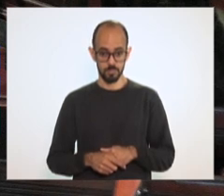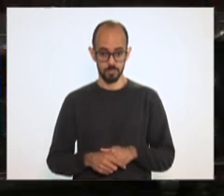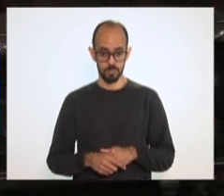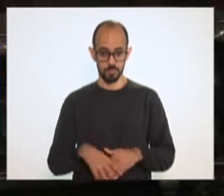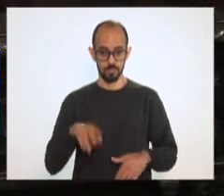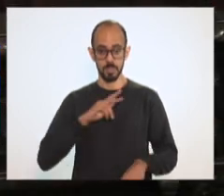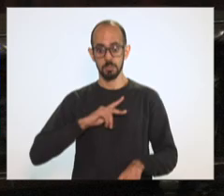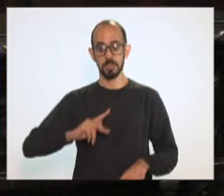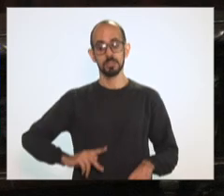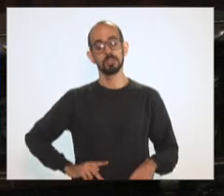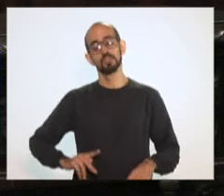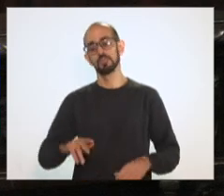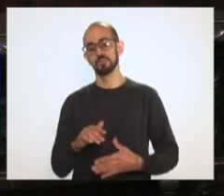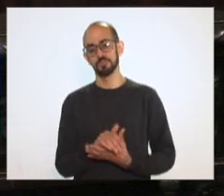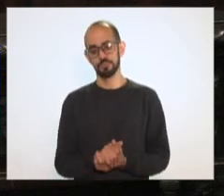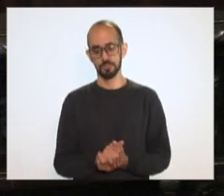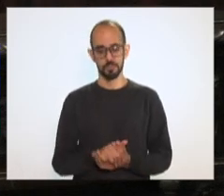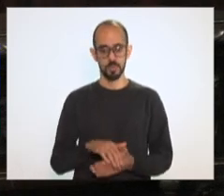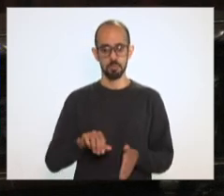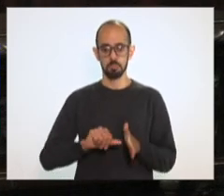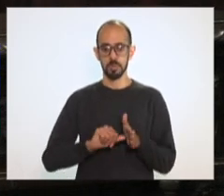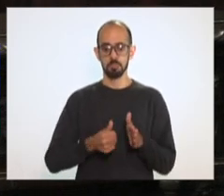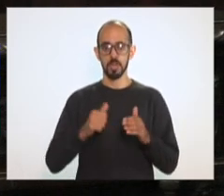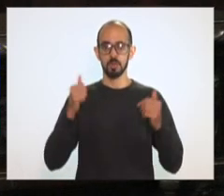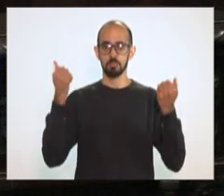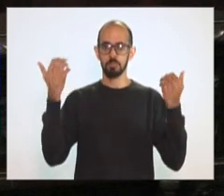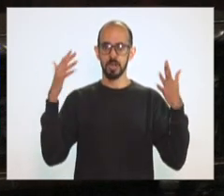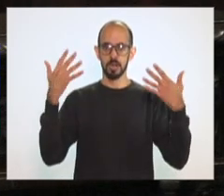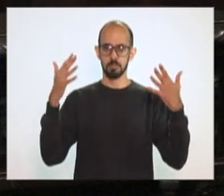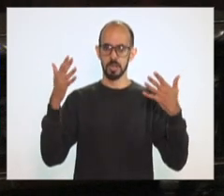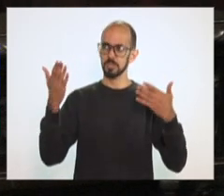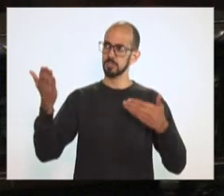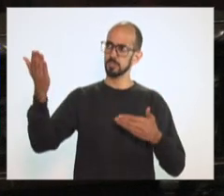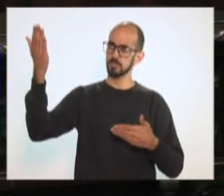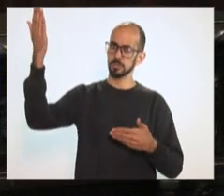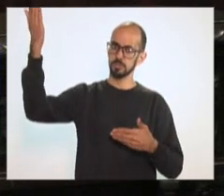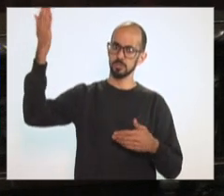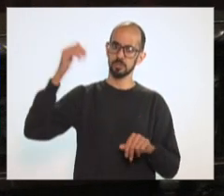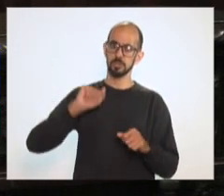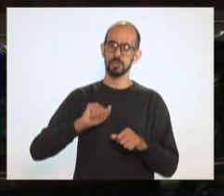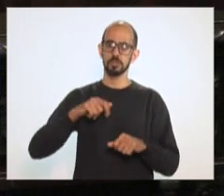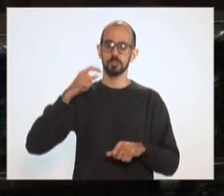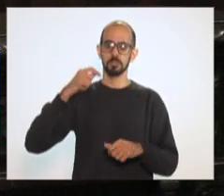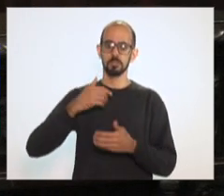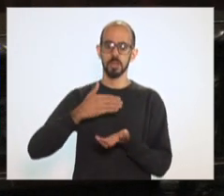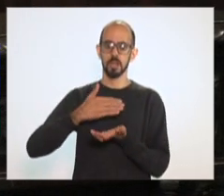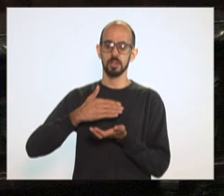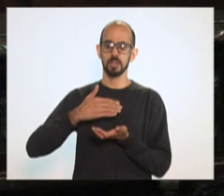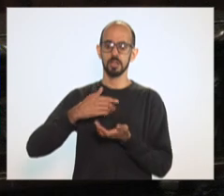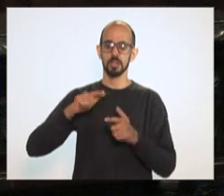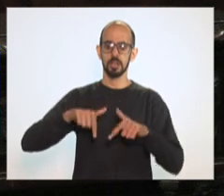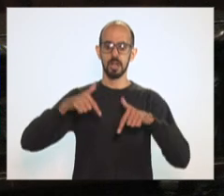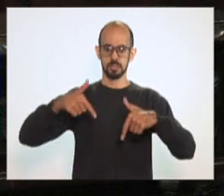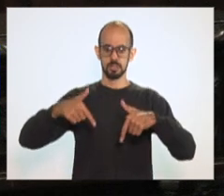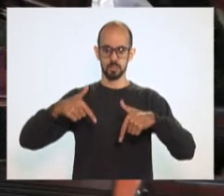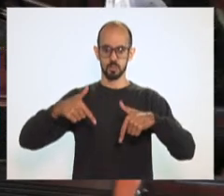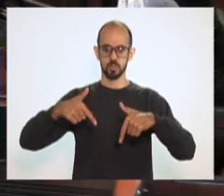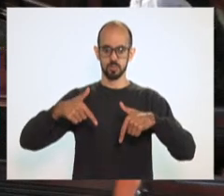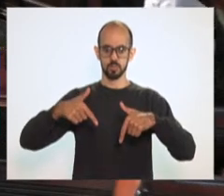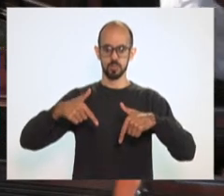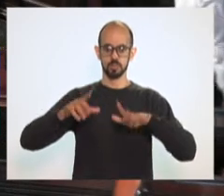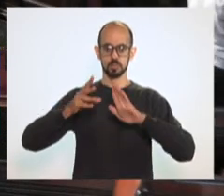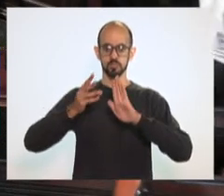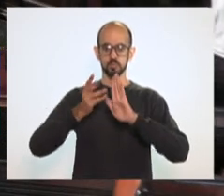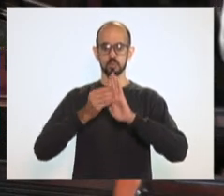presidente, primeiramente, parabenizar a vossa excelência pela iniciativa, junto com o deputado Jair Bittencourt, de uma matéria de muita